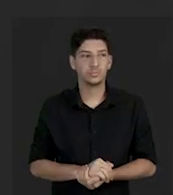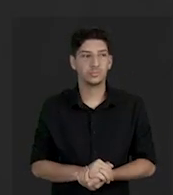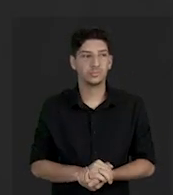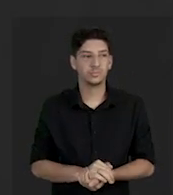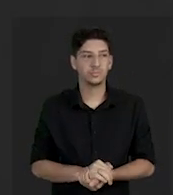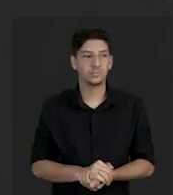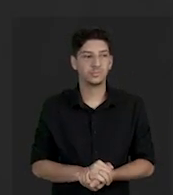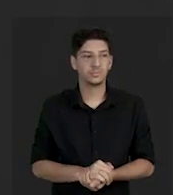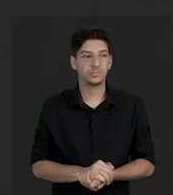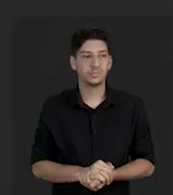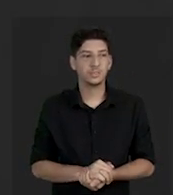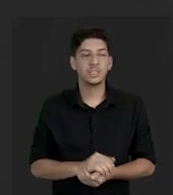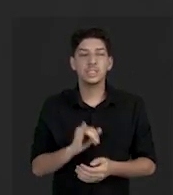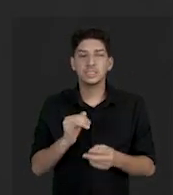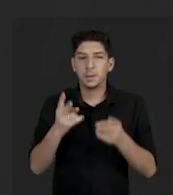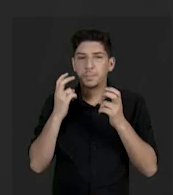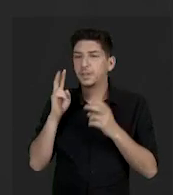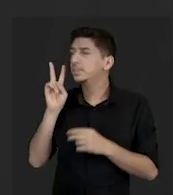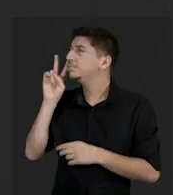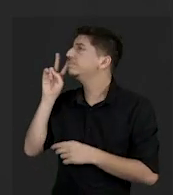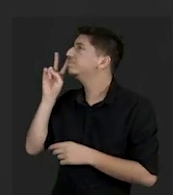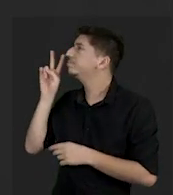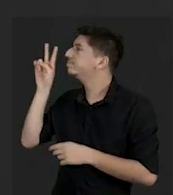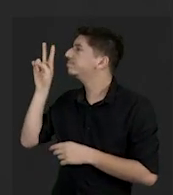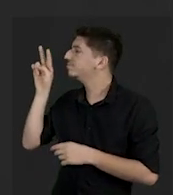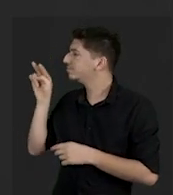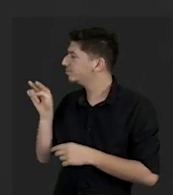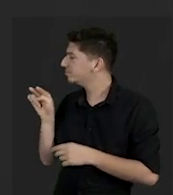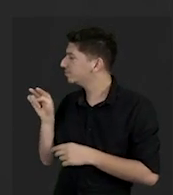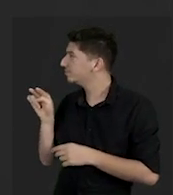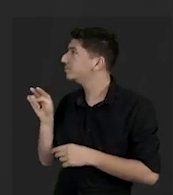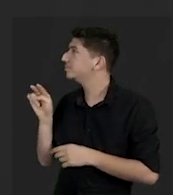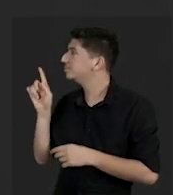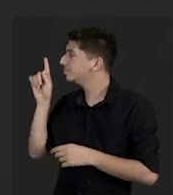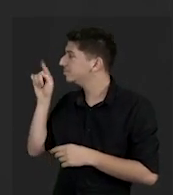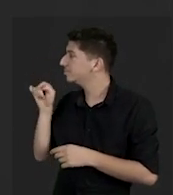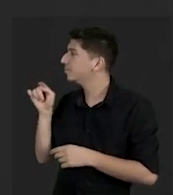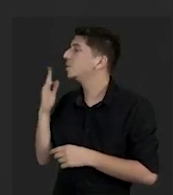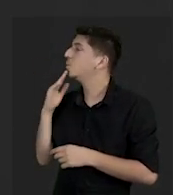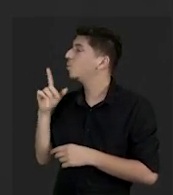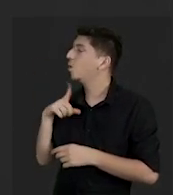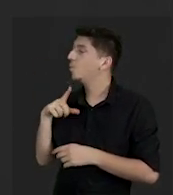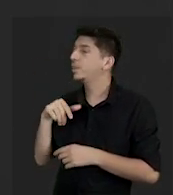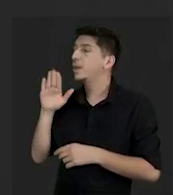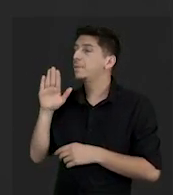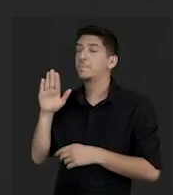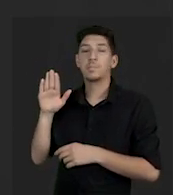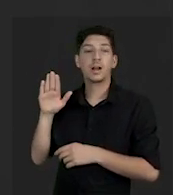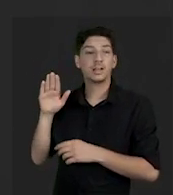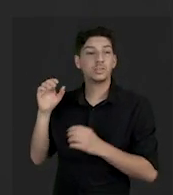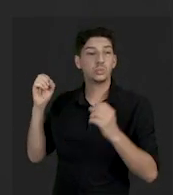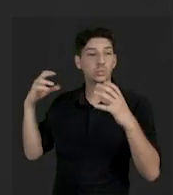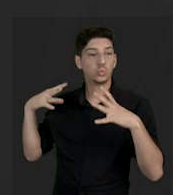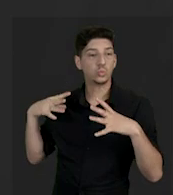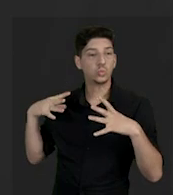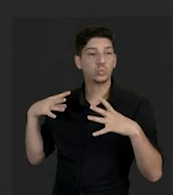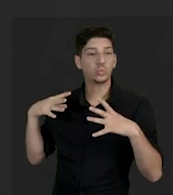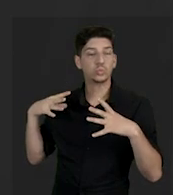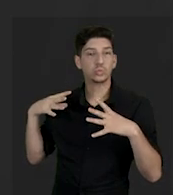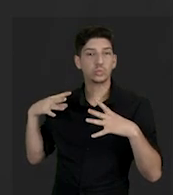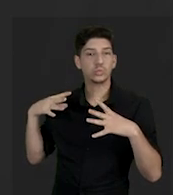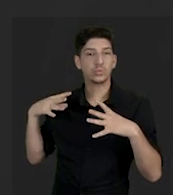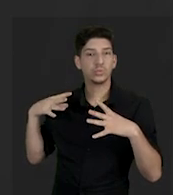Bom, se a gente olhar as duas, qual das duas pupilas aqui deveria estar recebendo a luz em